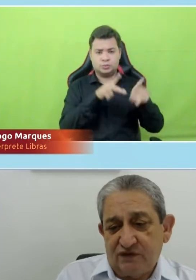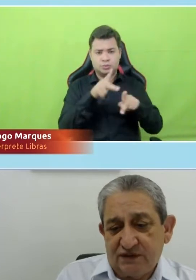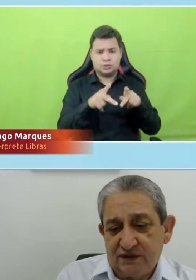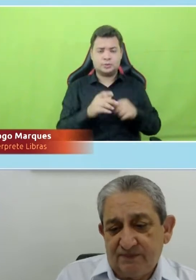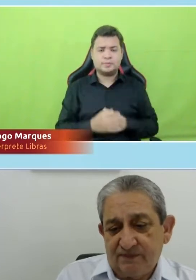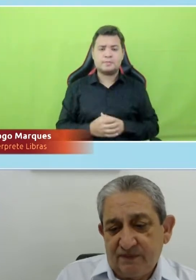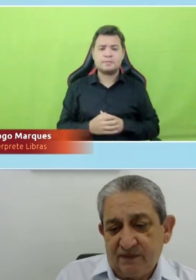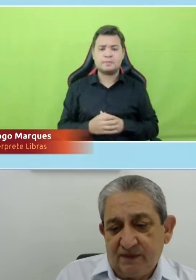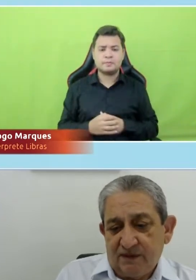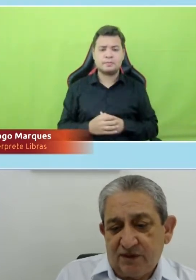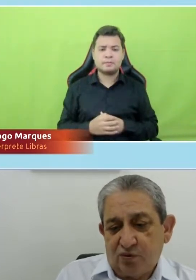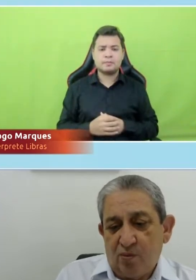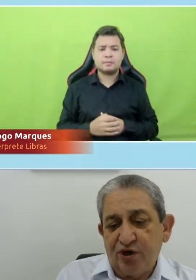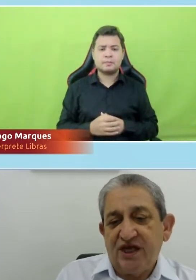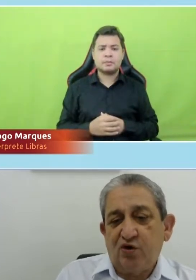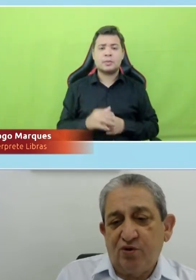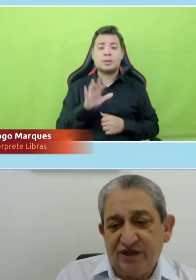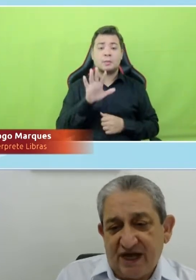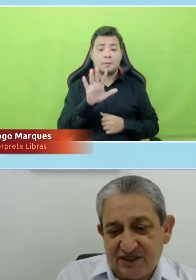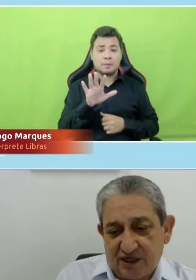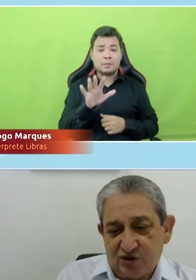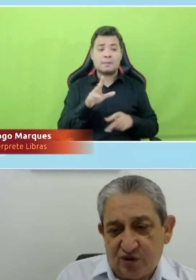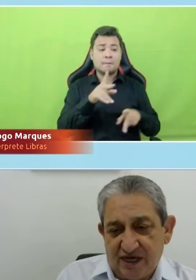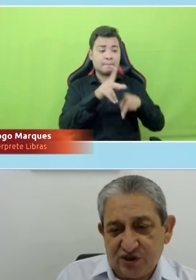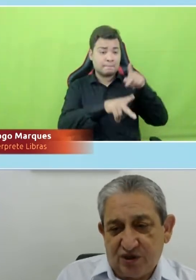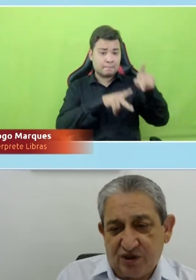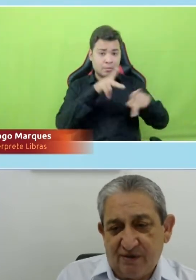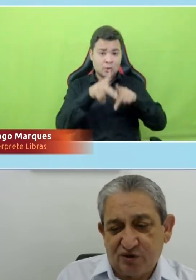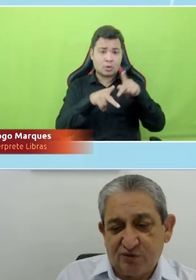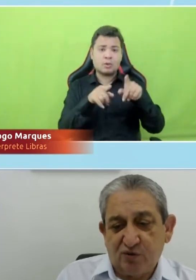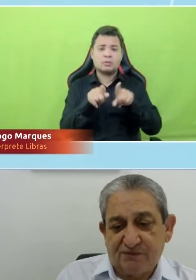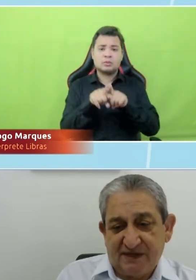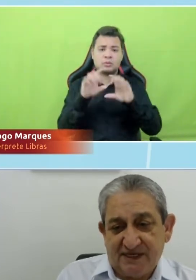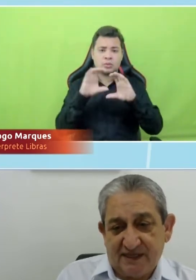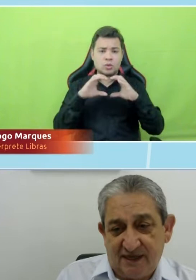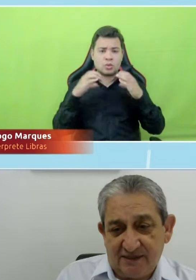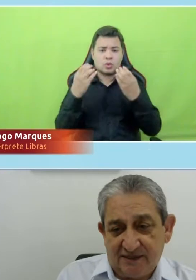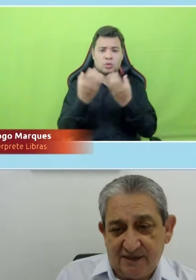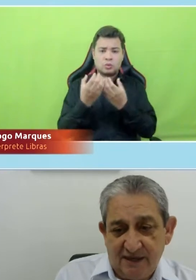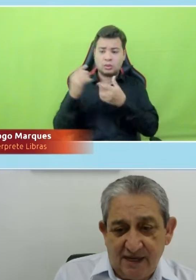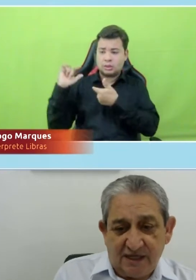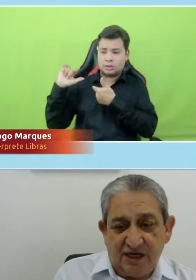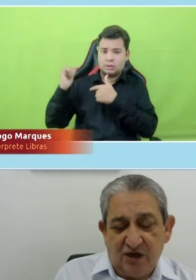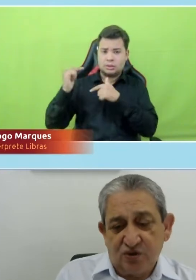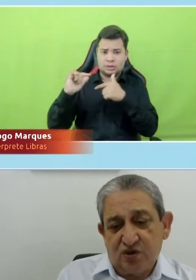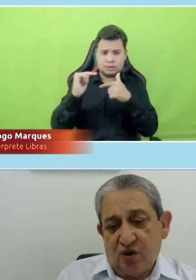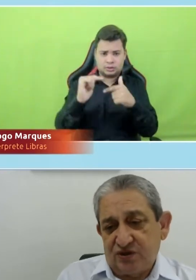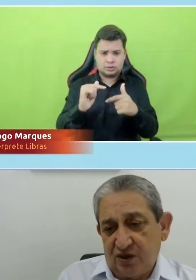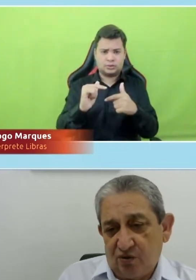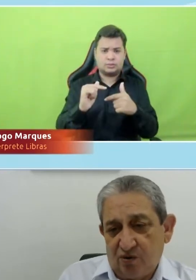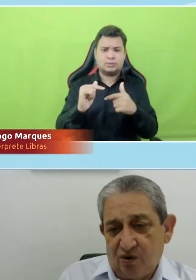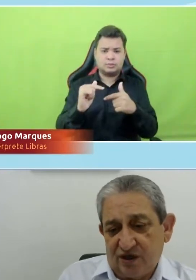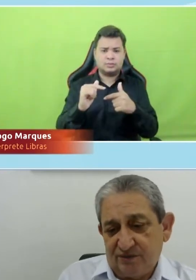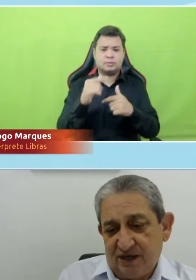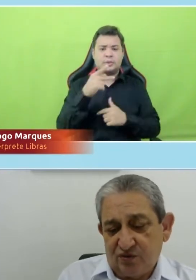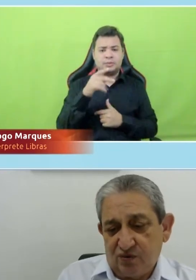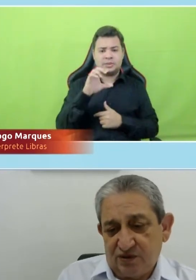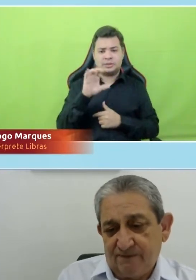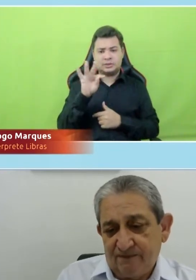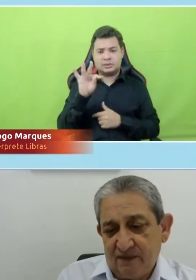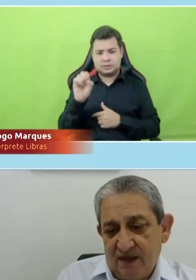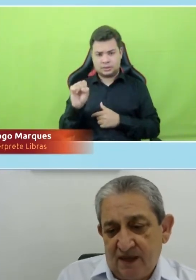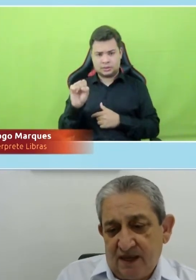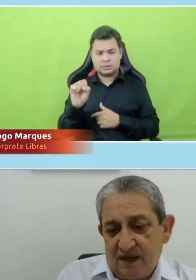povos e comunidades tradicionais, que nós chamamos os PCTs, que não só os quilombolas, mas